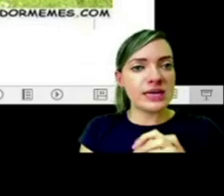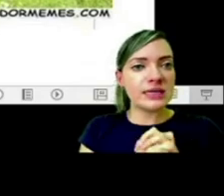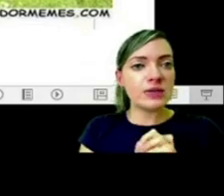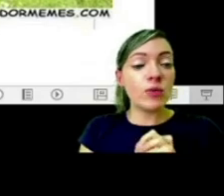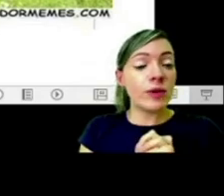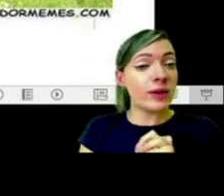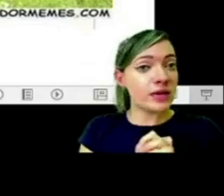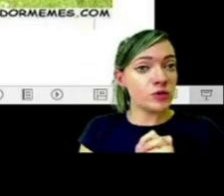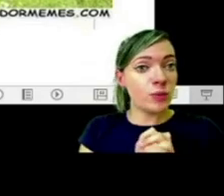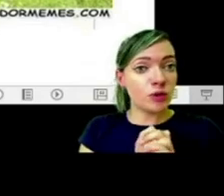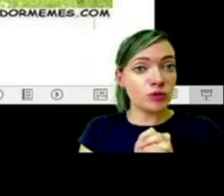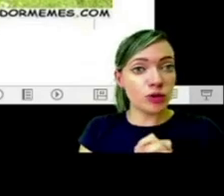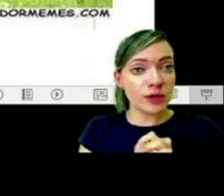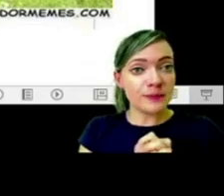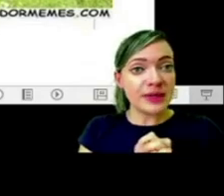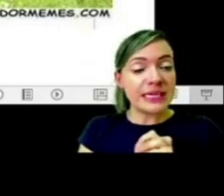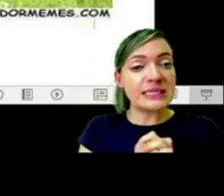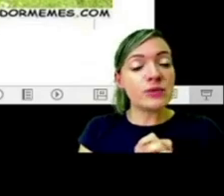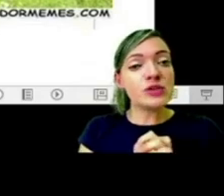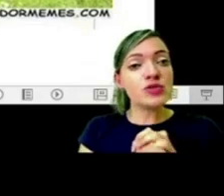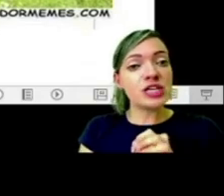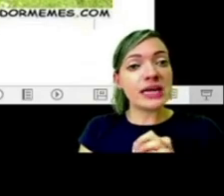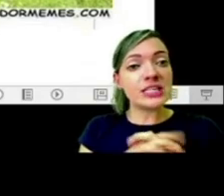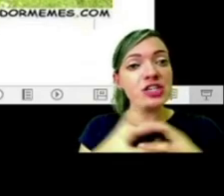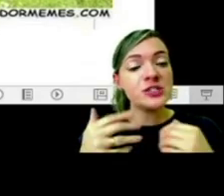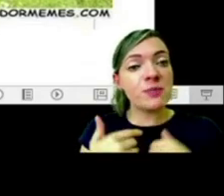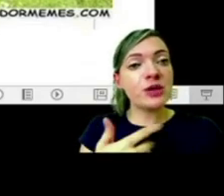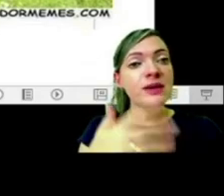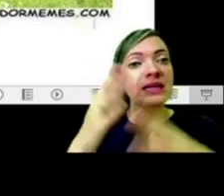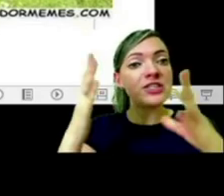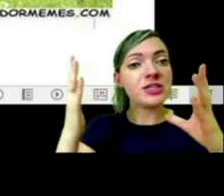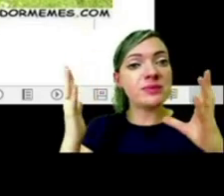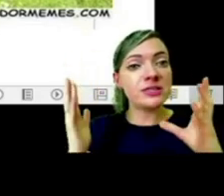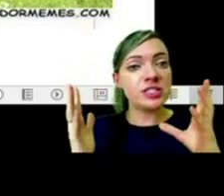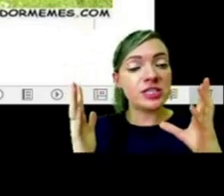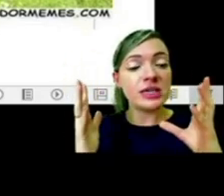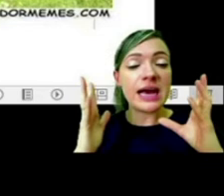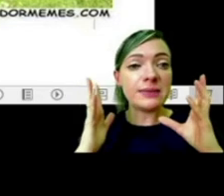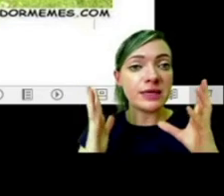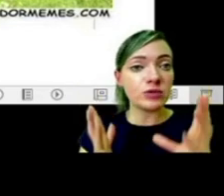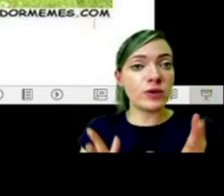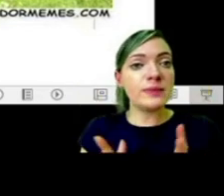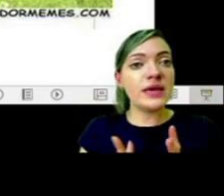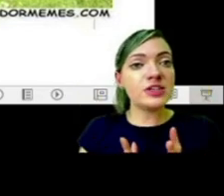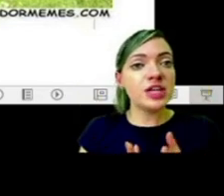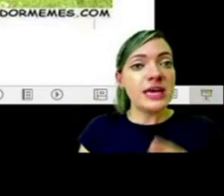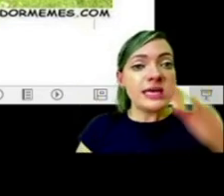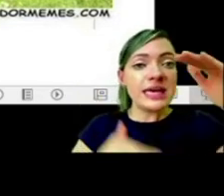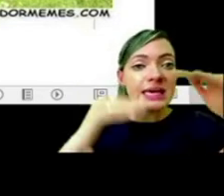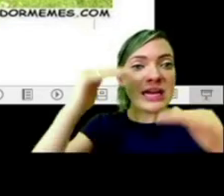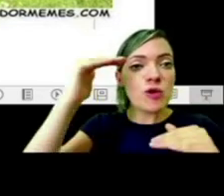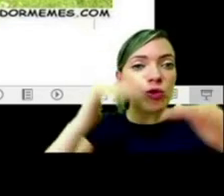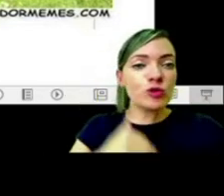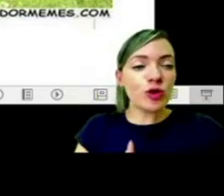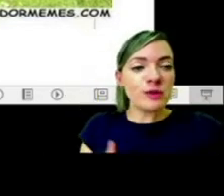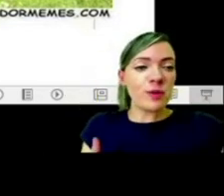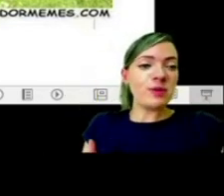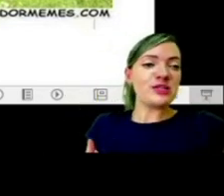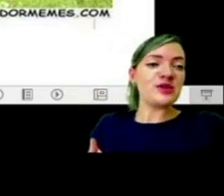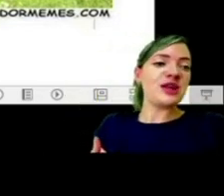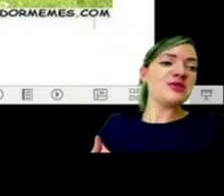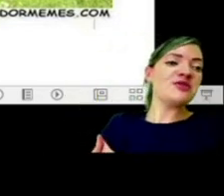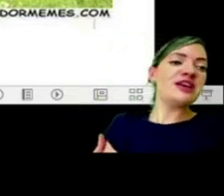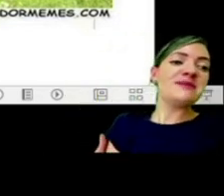fonte externa, como é o caso do produtor. Então, isso gera disponibilidade de alimento no ambiente e aquele